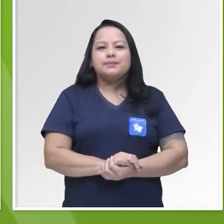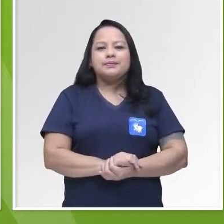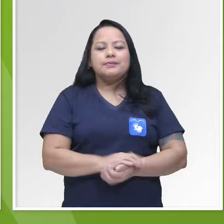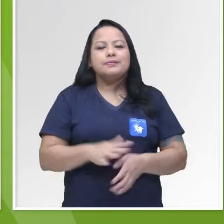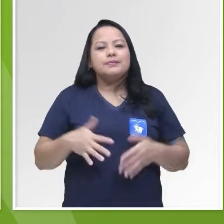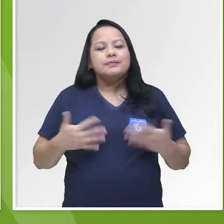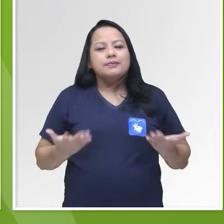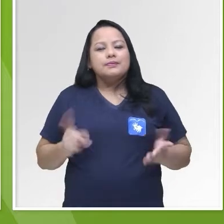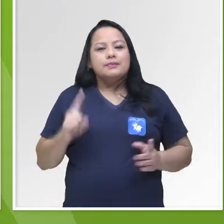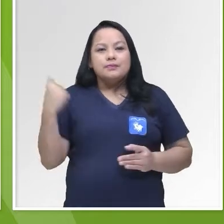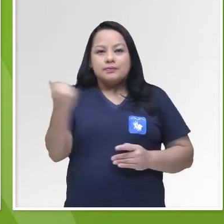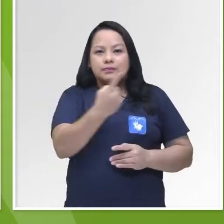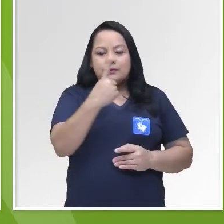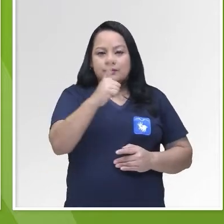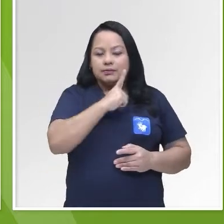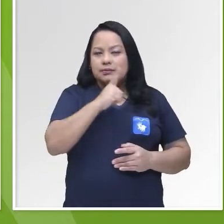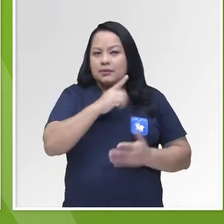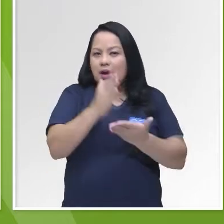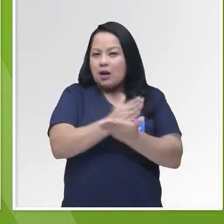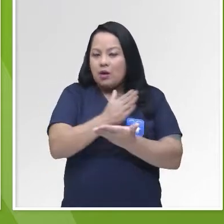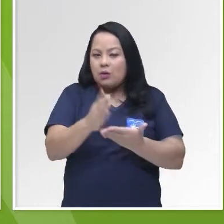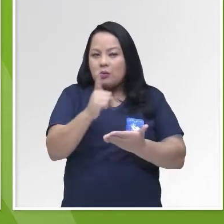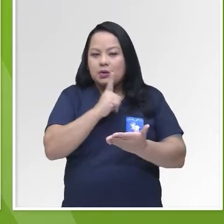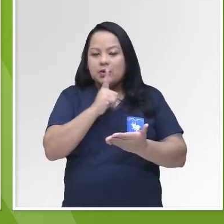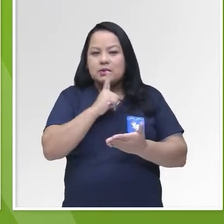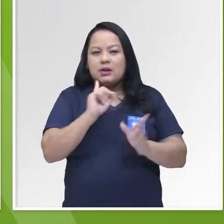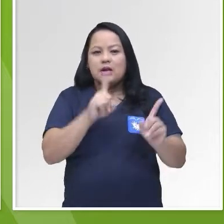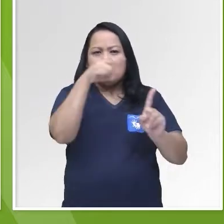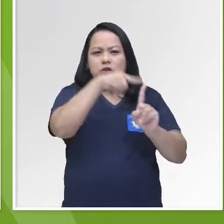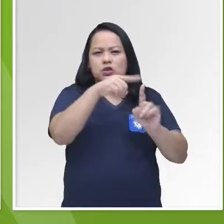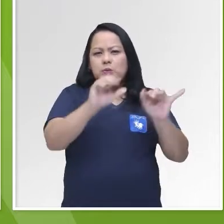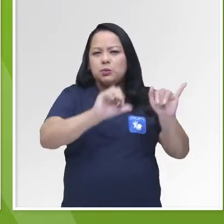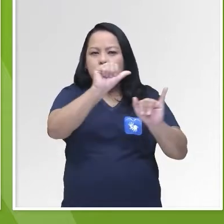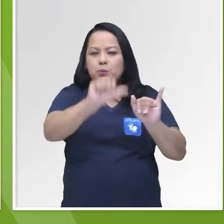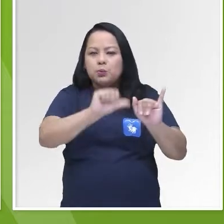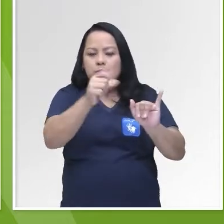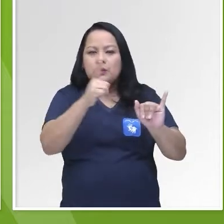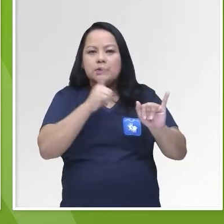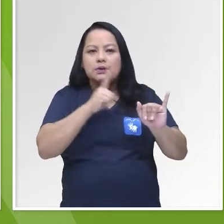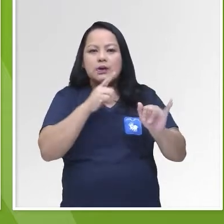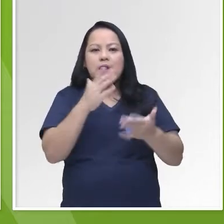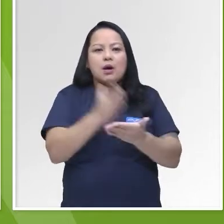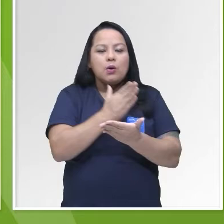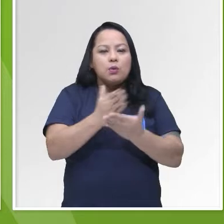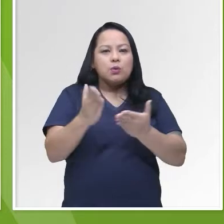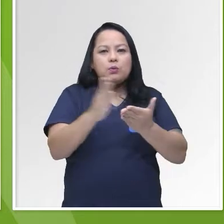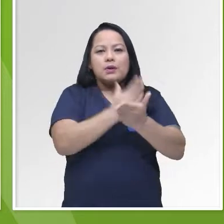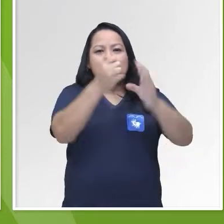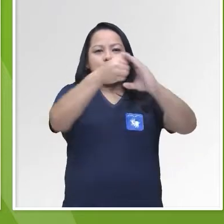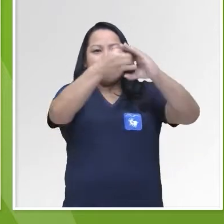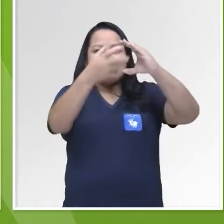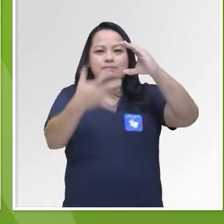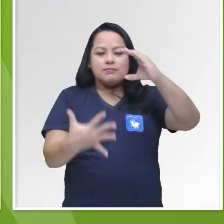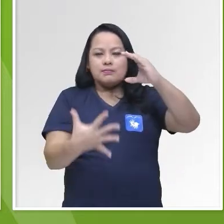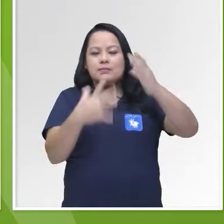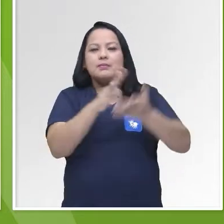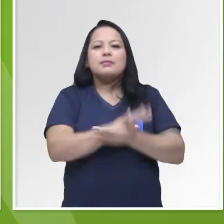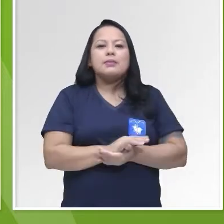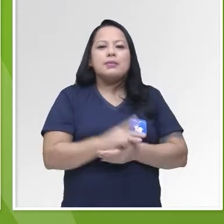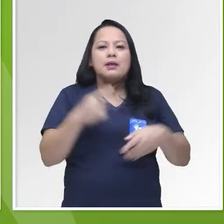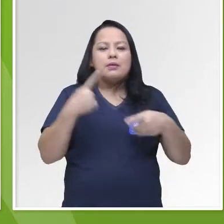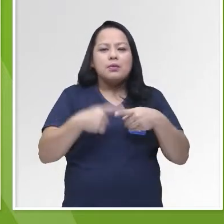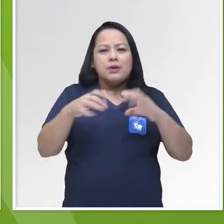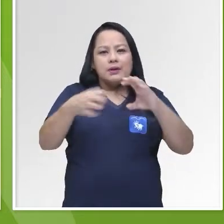Aí, nós vamos ter alguns tipos de reações químicas e algumas características, tá? Então, através